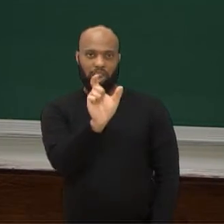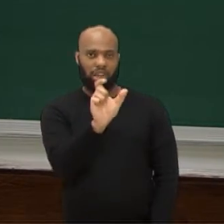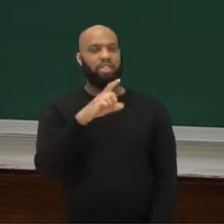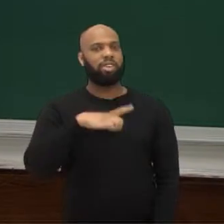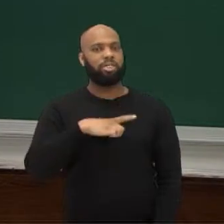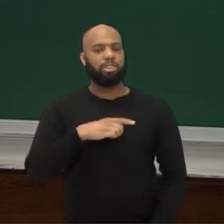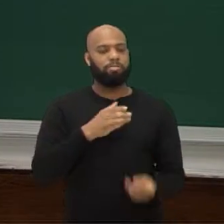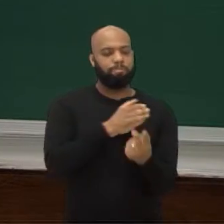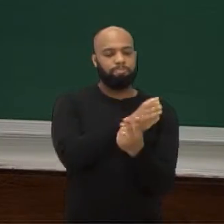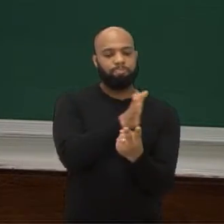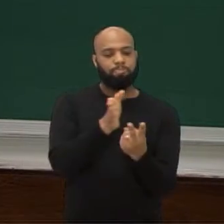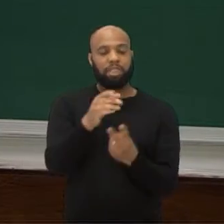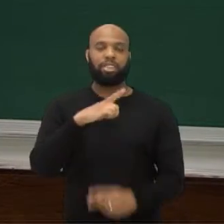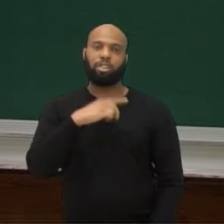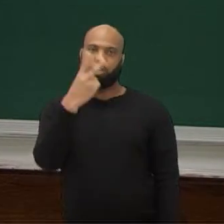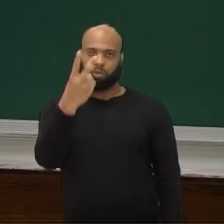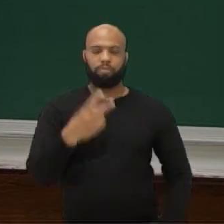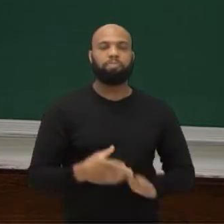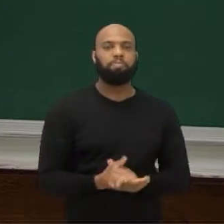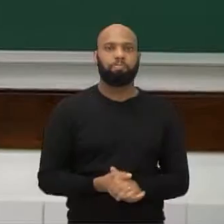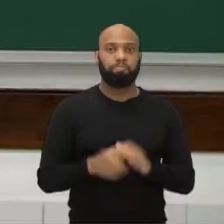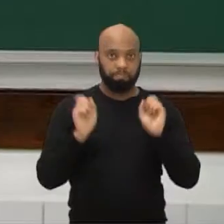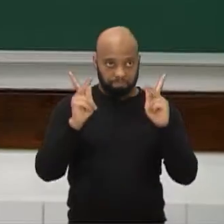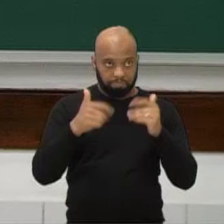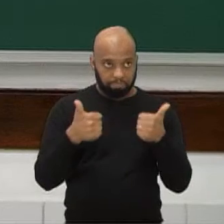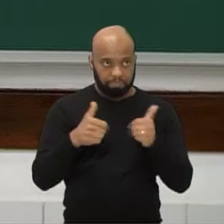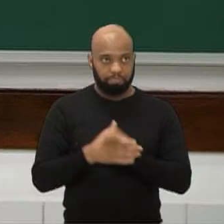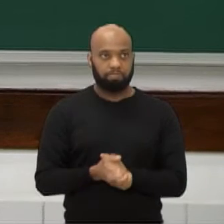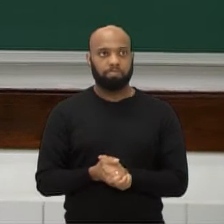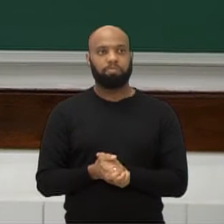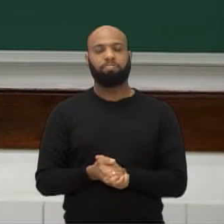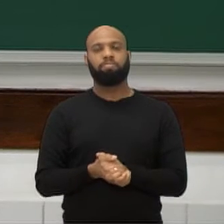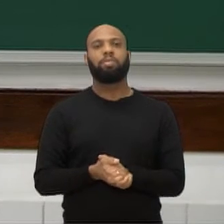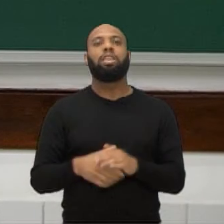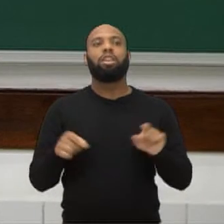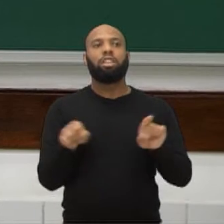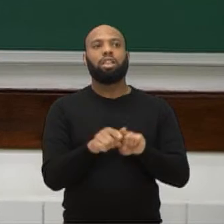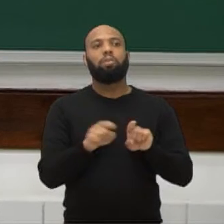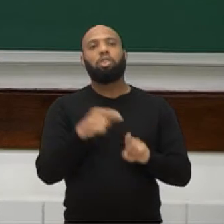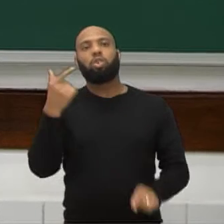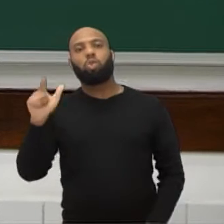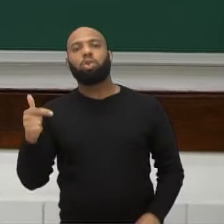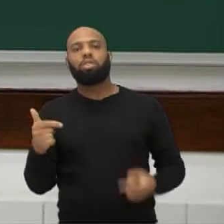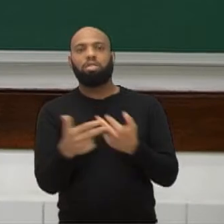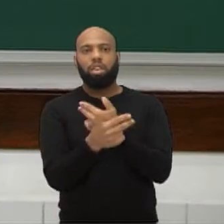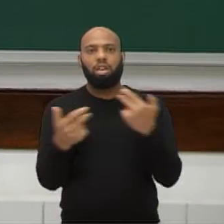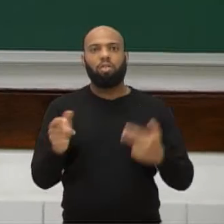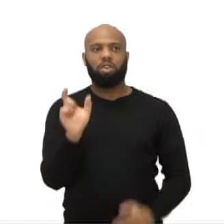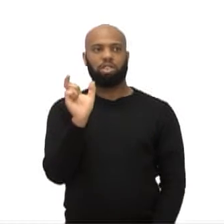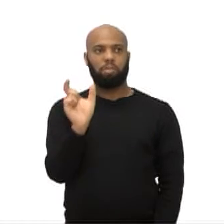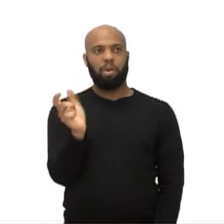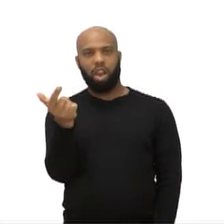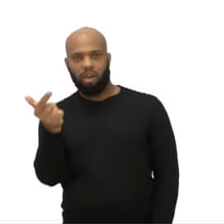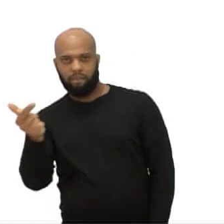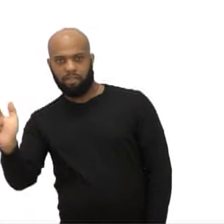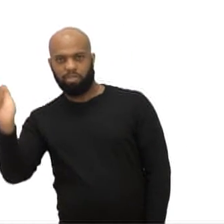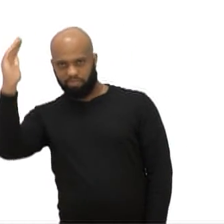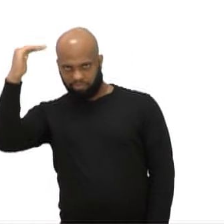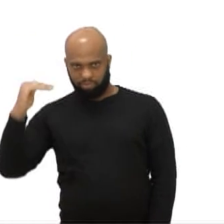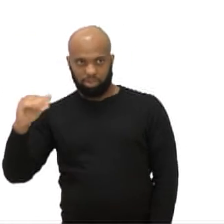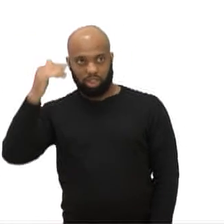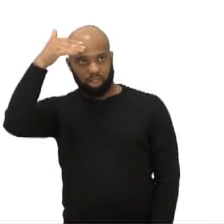nome tem duas versões. Tranquilo? E outra coisa que chama atenção aqui no slide é a